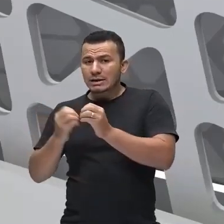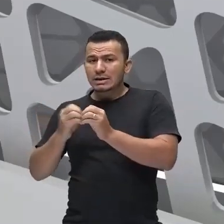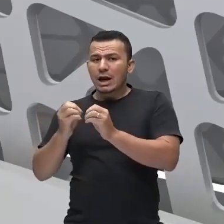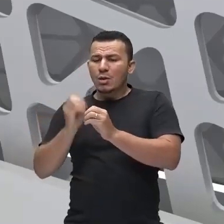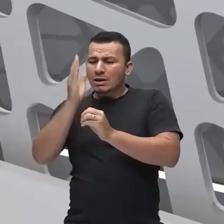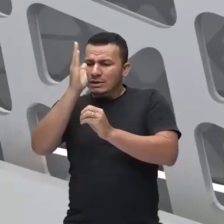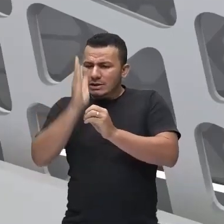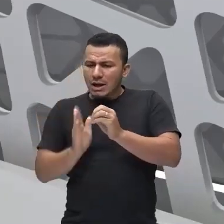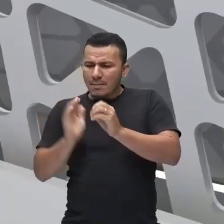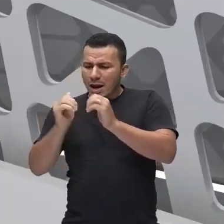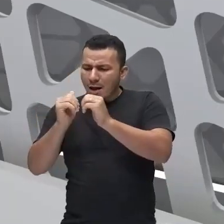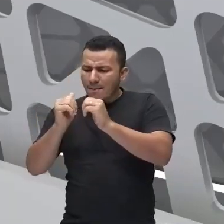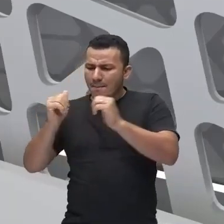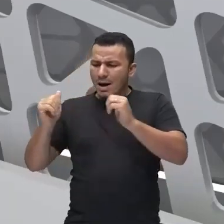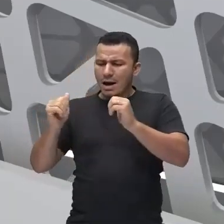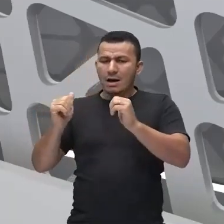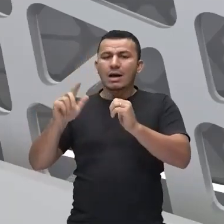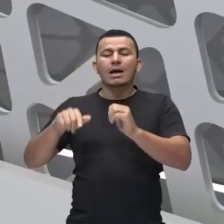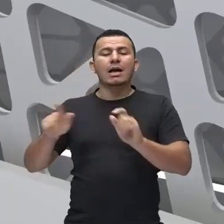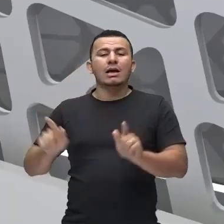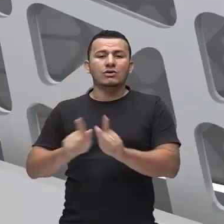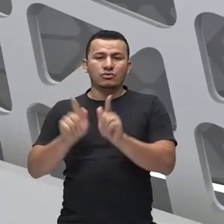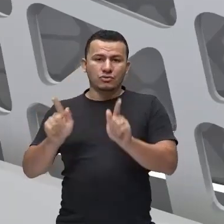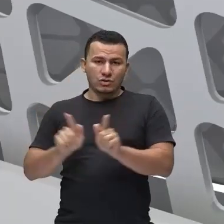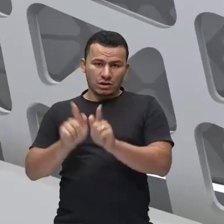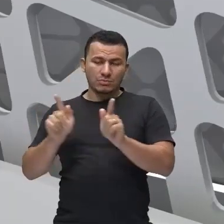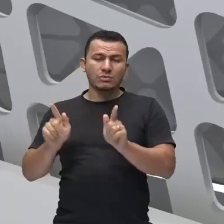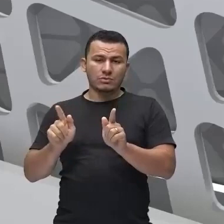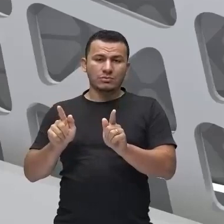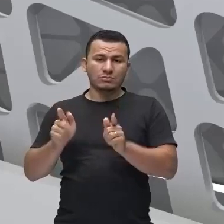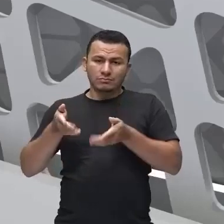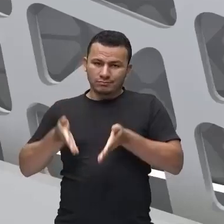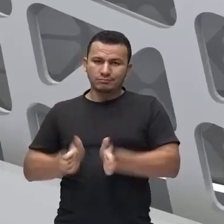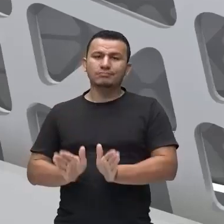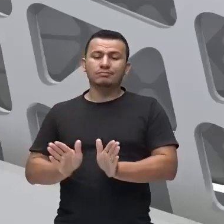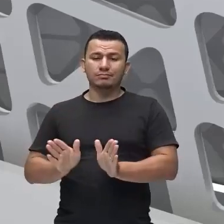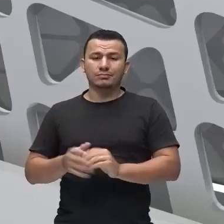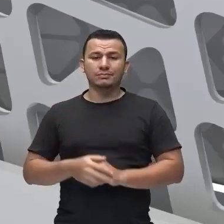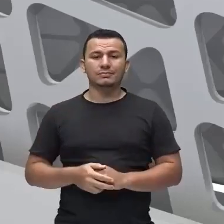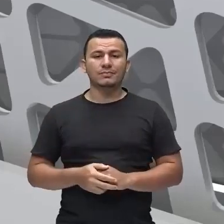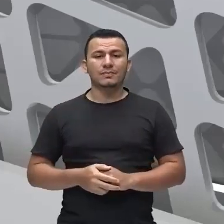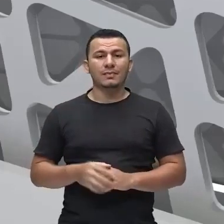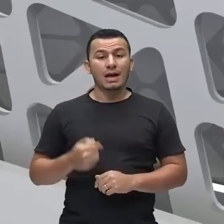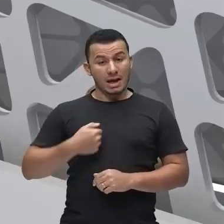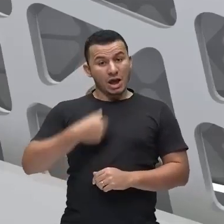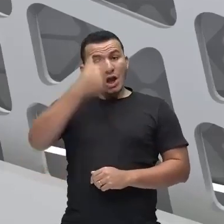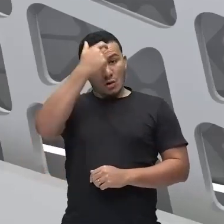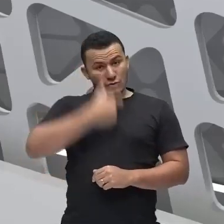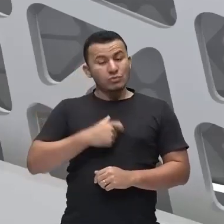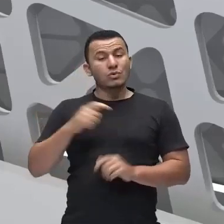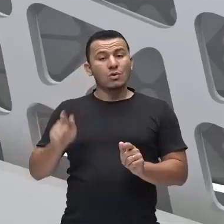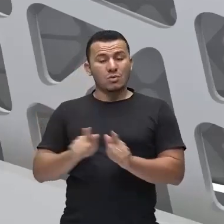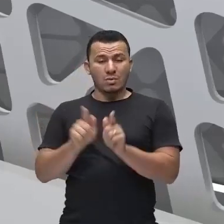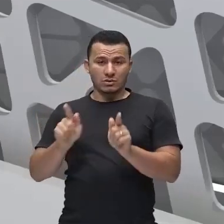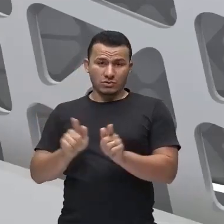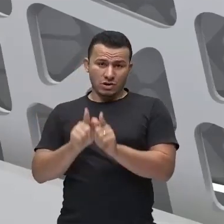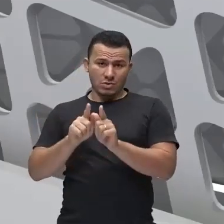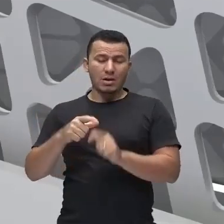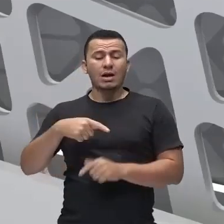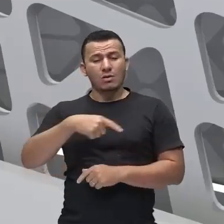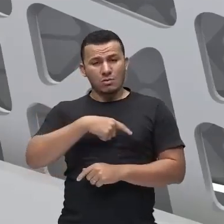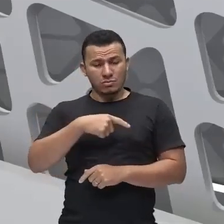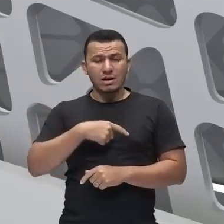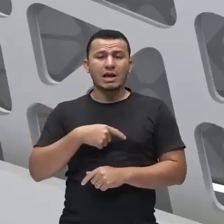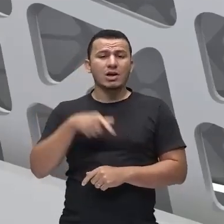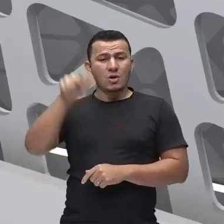outras células, nasce os gêmeos univitelinos, tá? Eu sou uma gêmea univitelina. Eu tenho uma